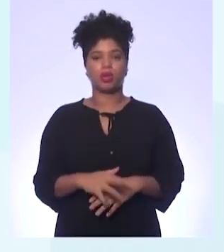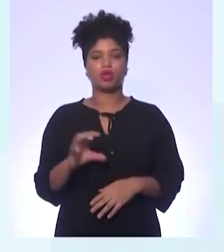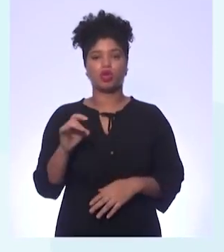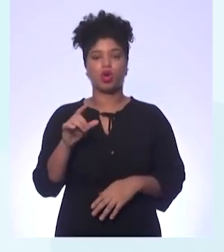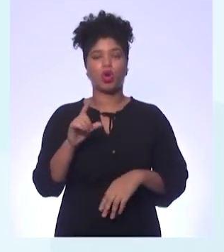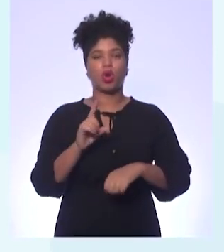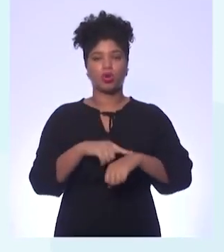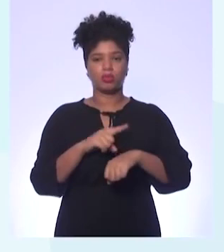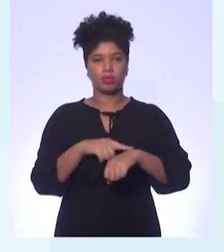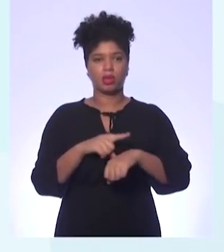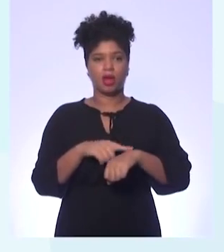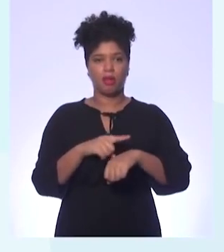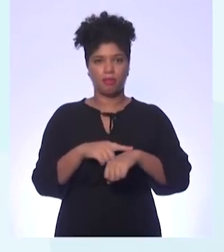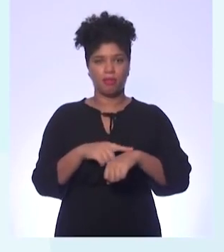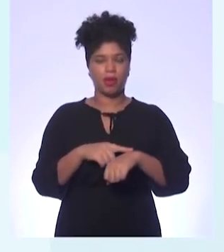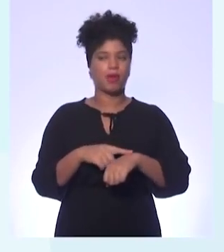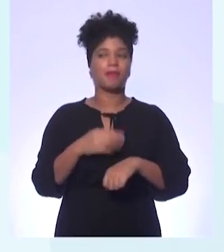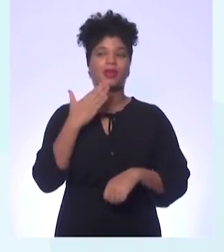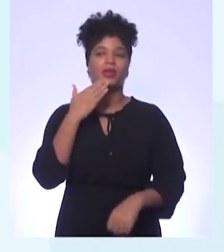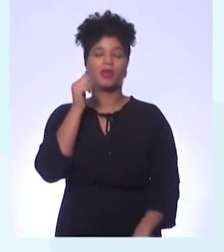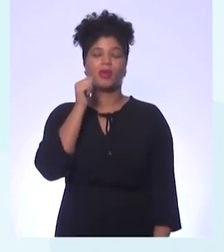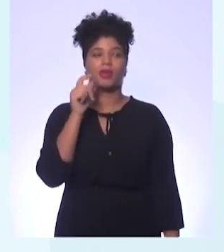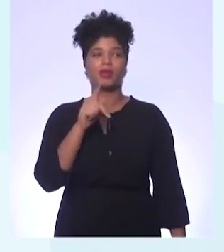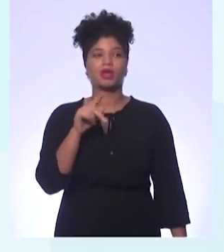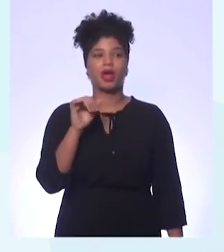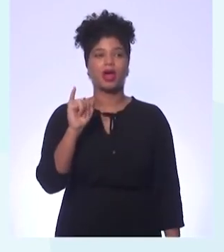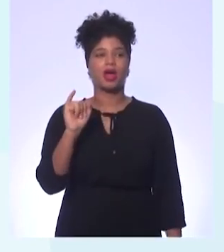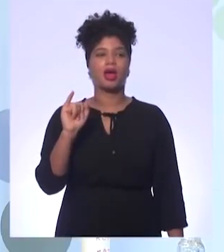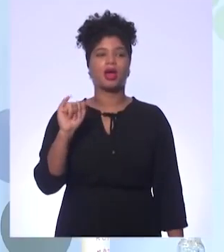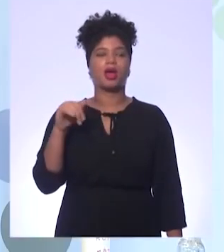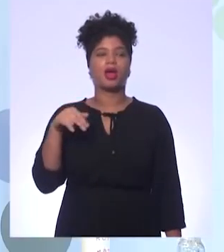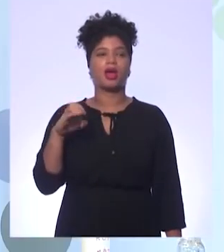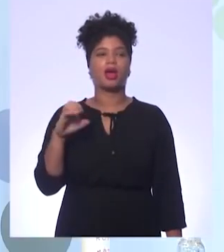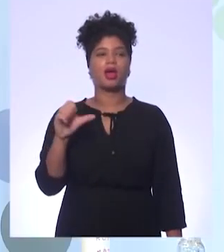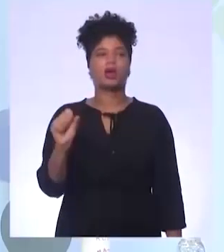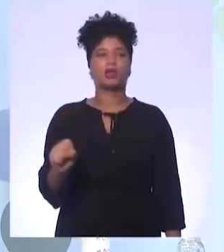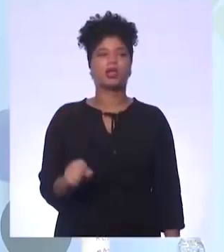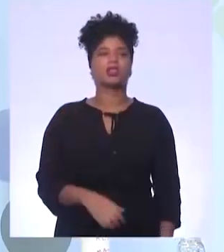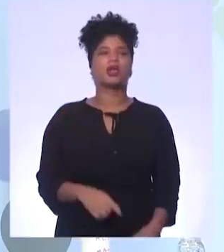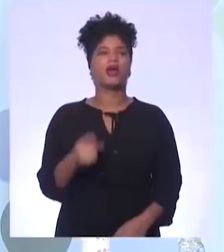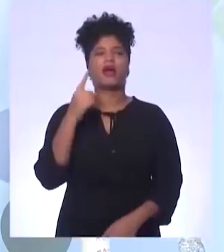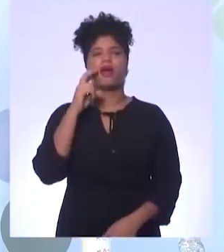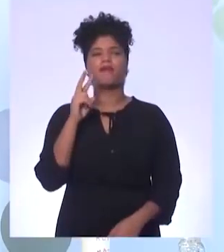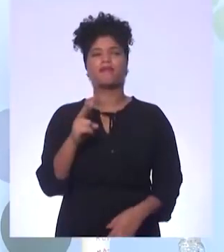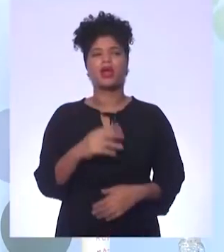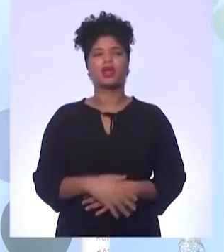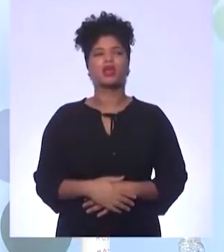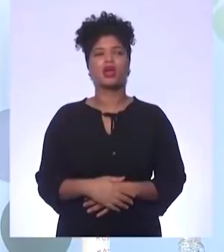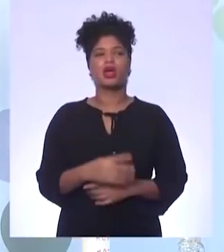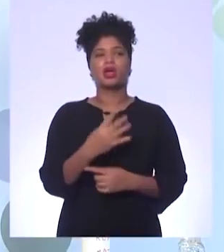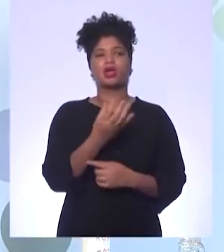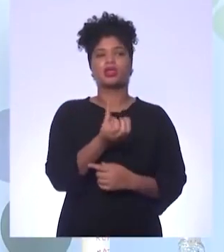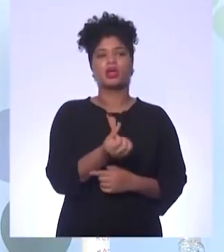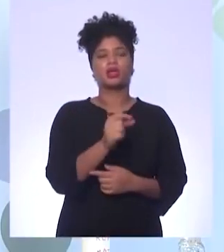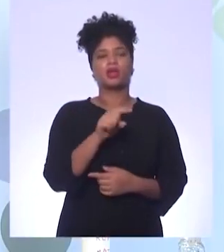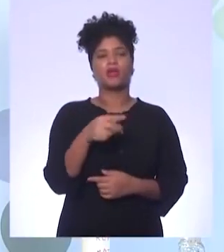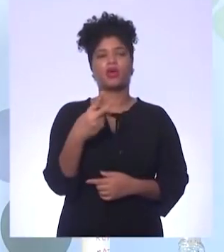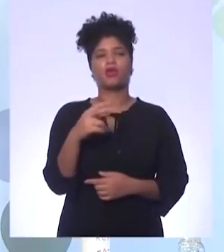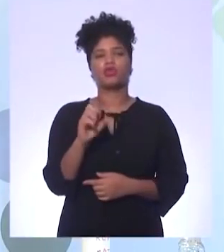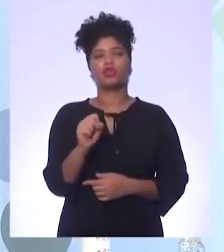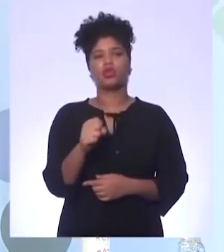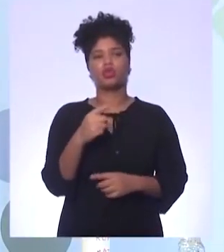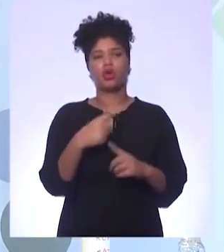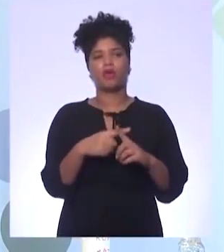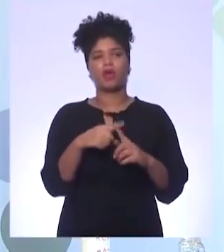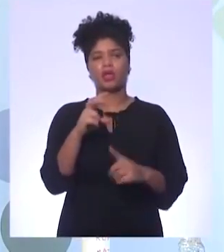e vou pedir ajuda da professora Inês. Será que ela está esperta lá? Professora Inês, quanto é 6,28 vezes 55?